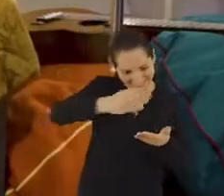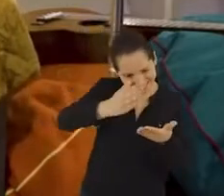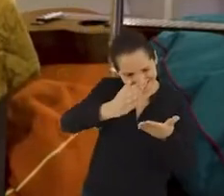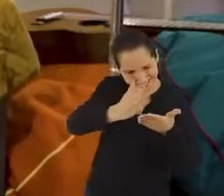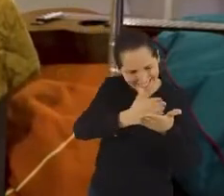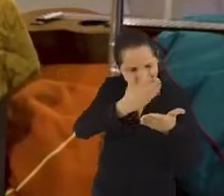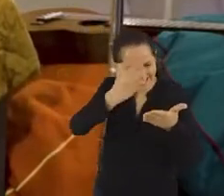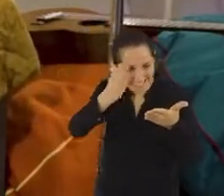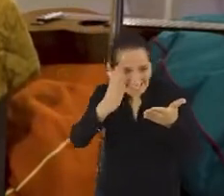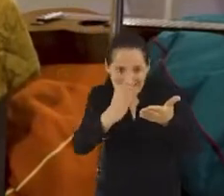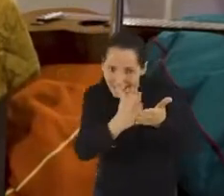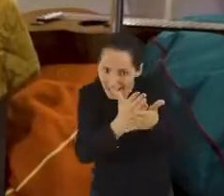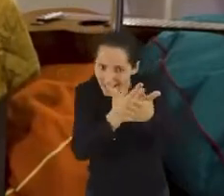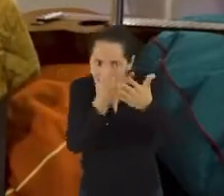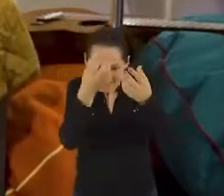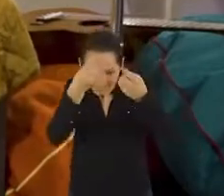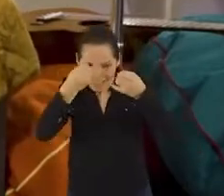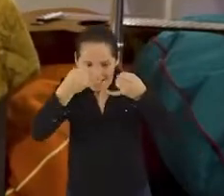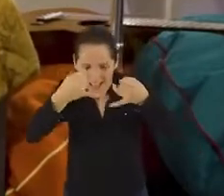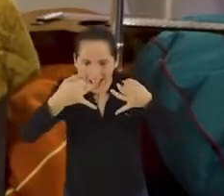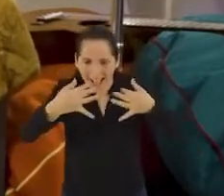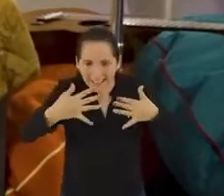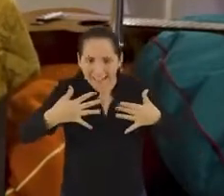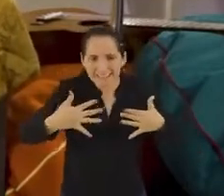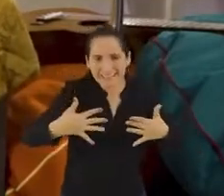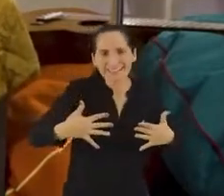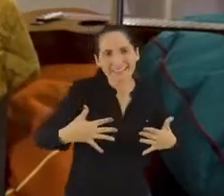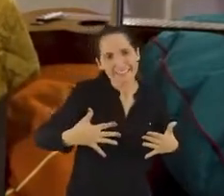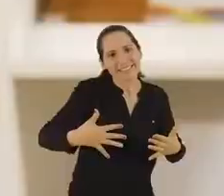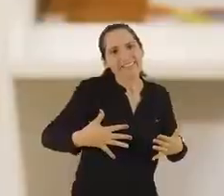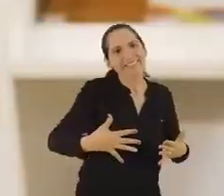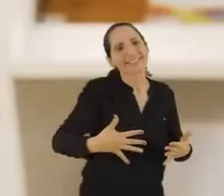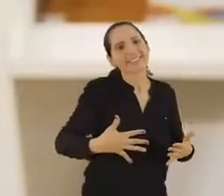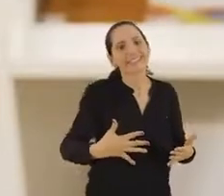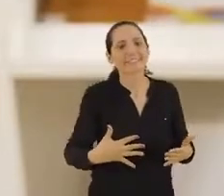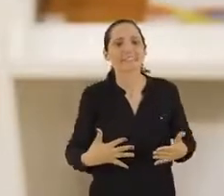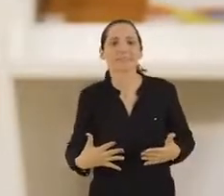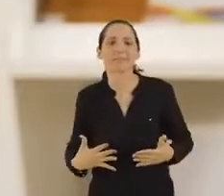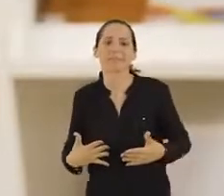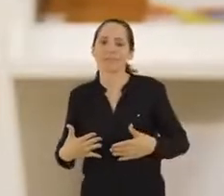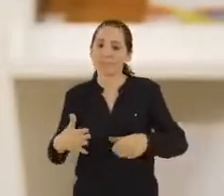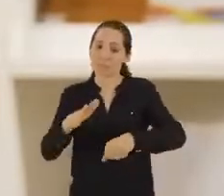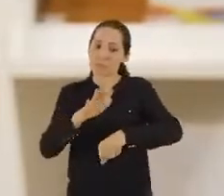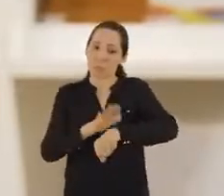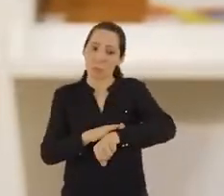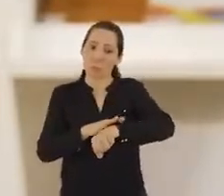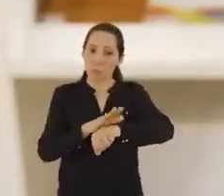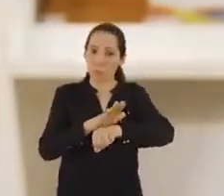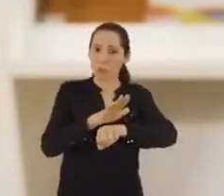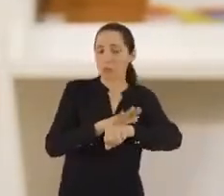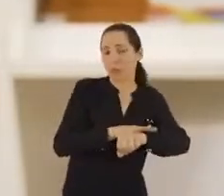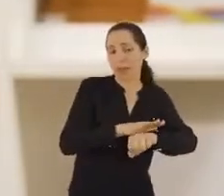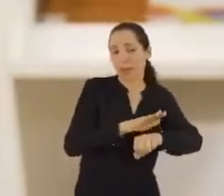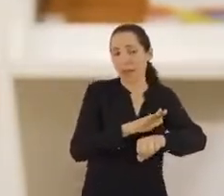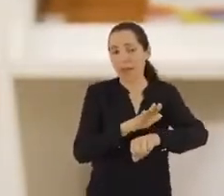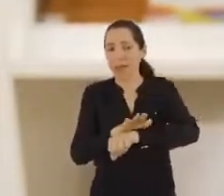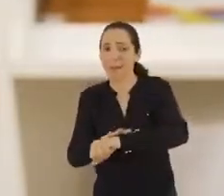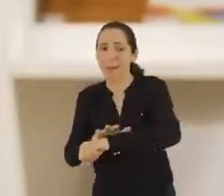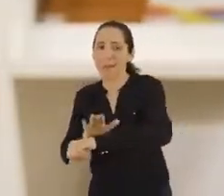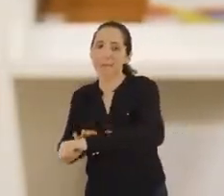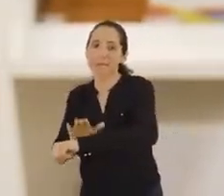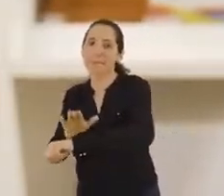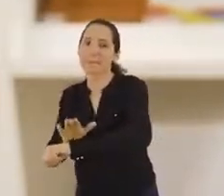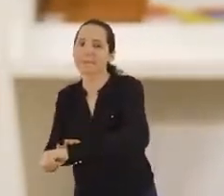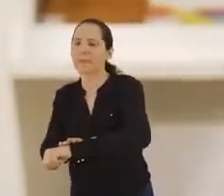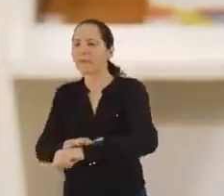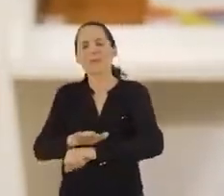para dizer que o tempo é só